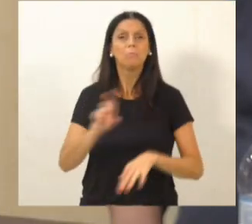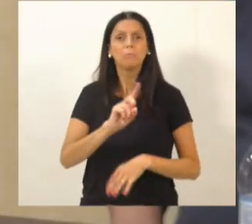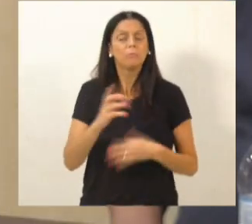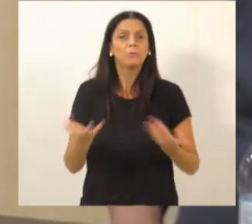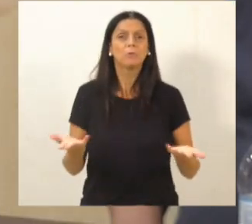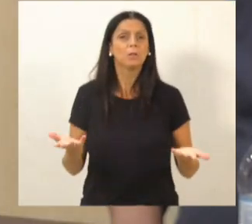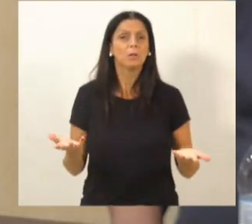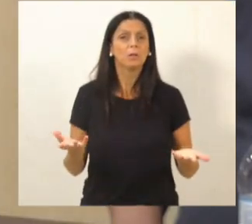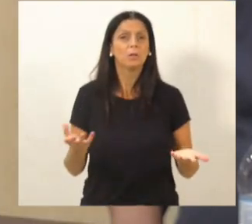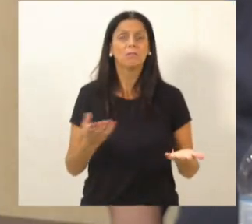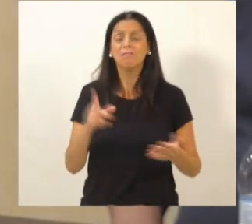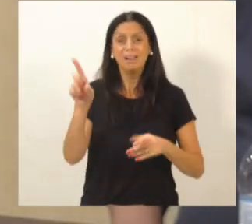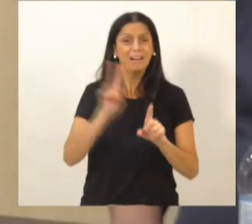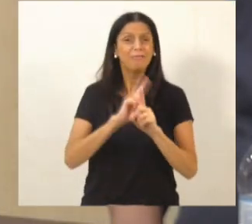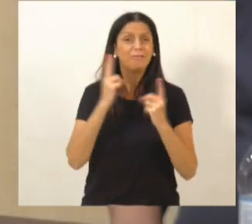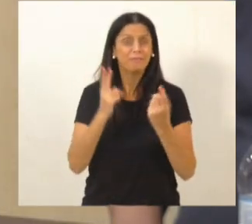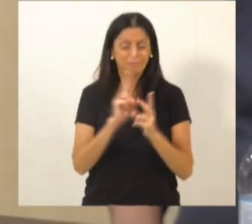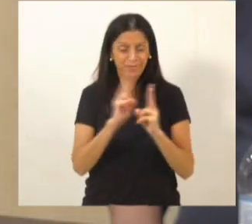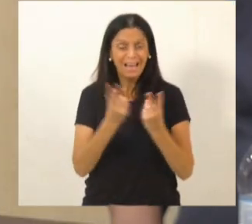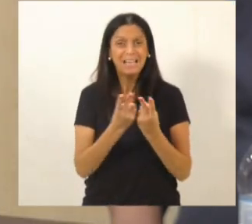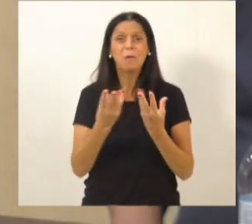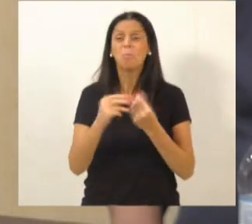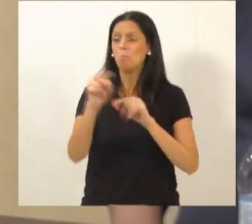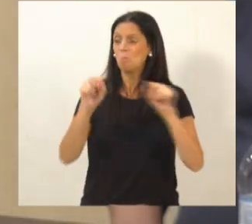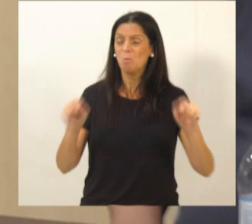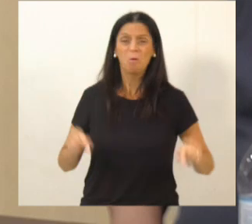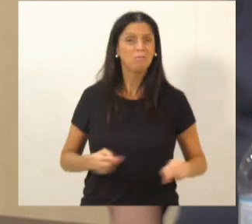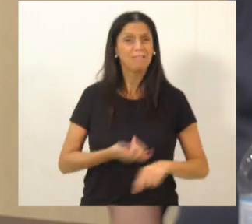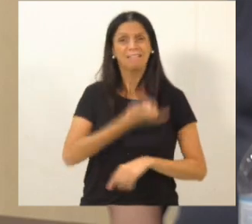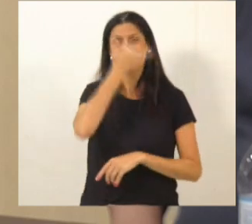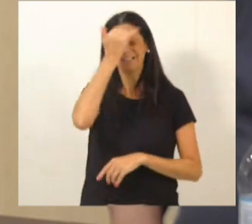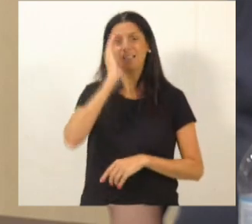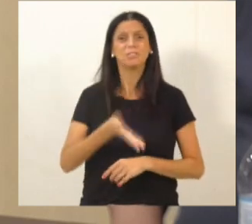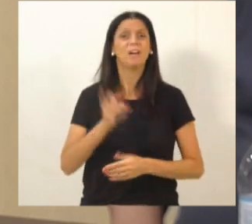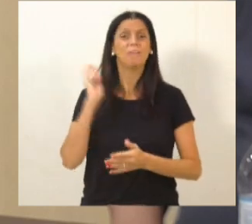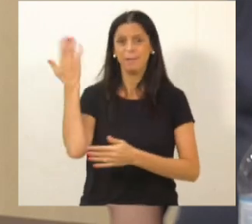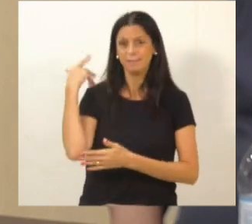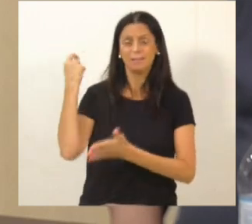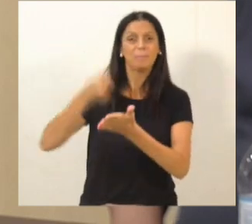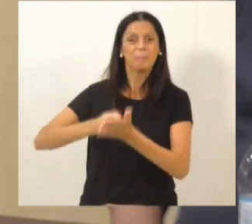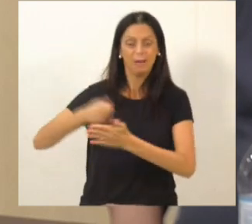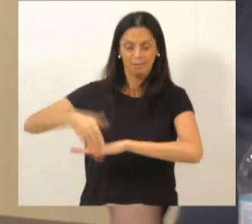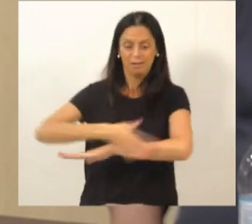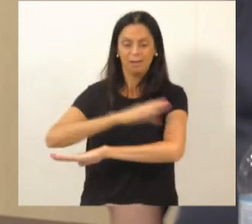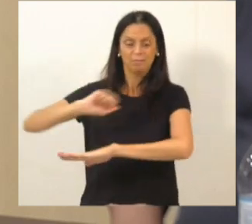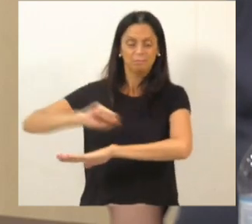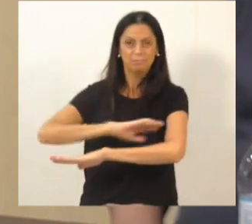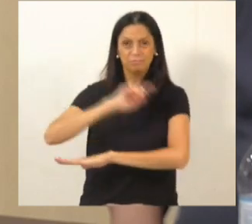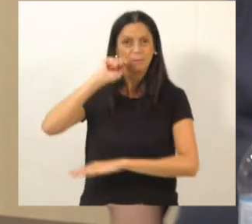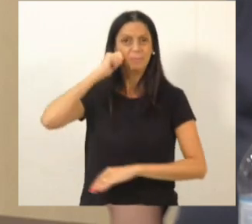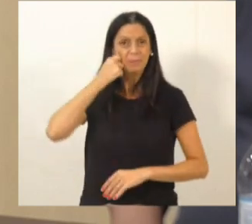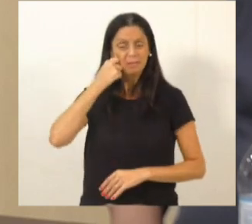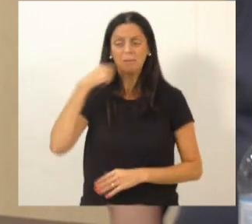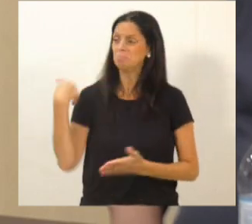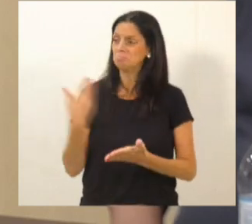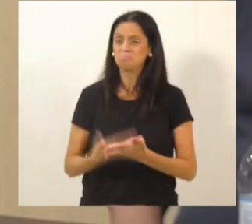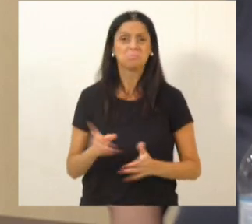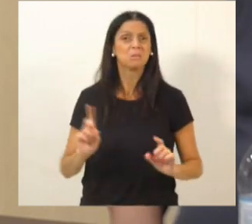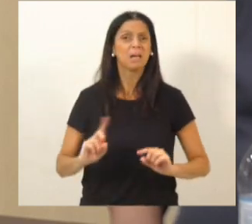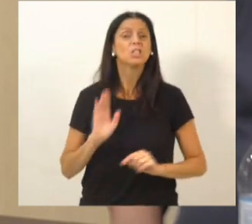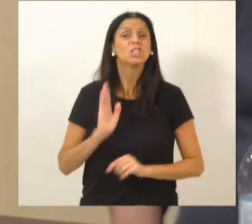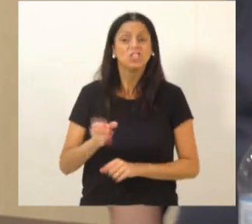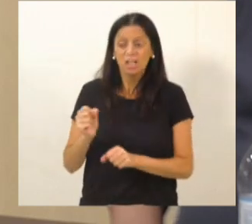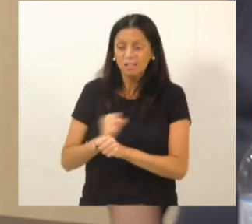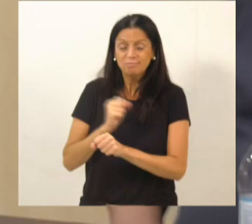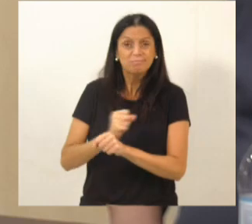e acabando com os loteamentos onde os moradores pagaram pela pavimentação. O Guaricanas é um exemplo desse loteamento que foi detonado com as obras de saneamento